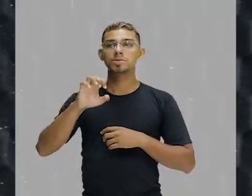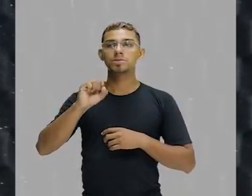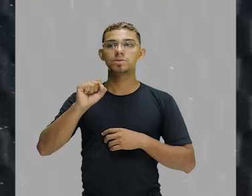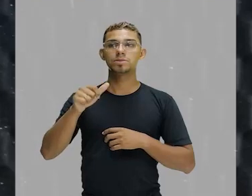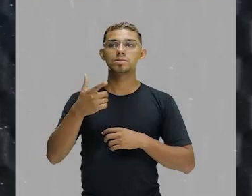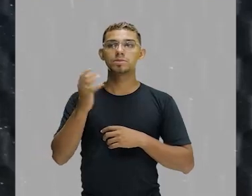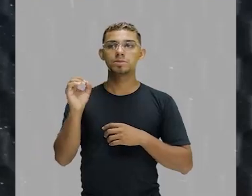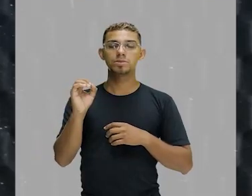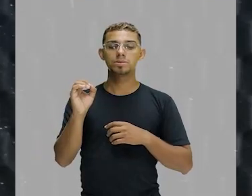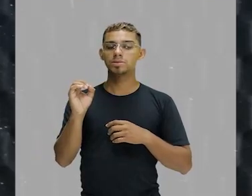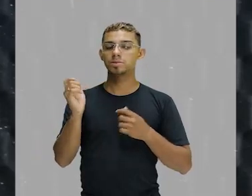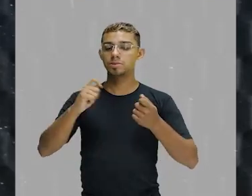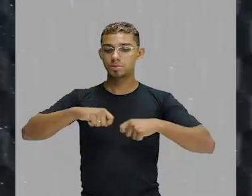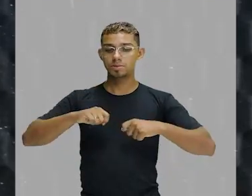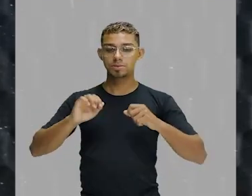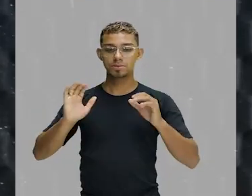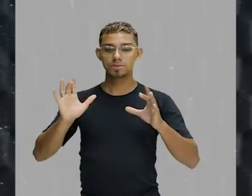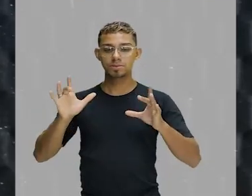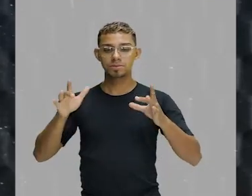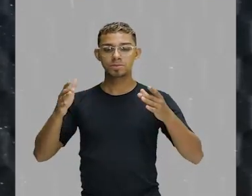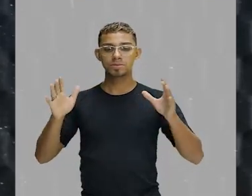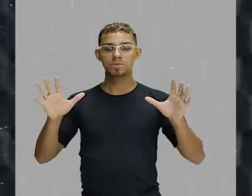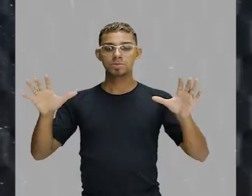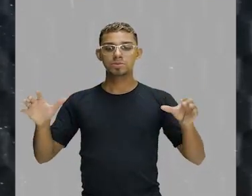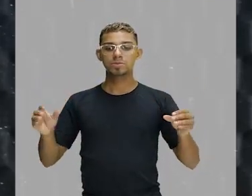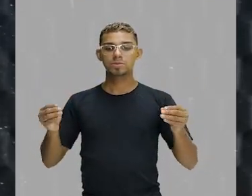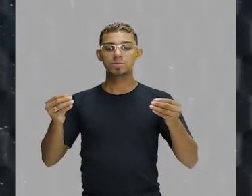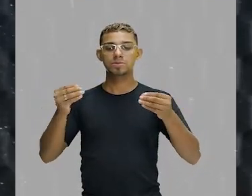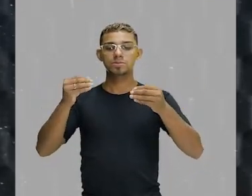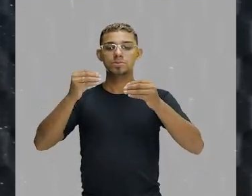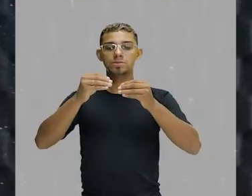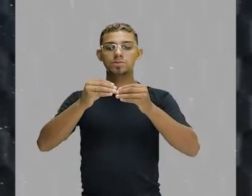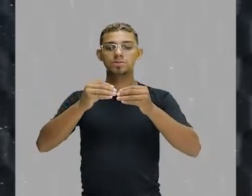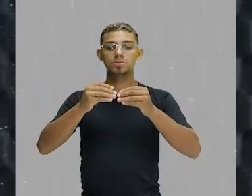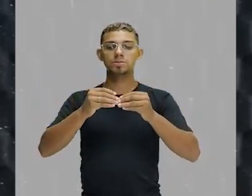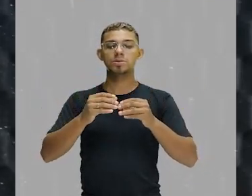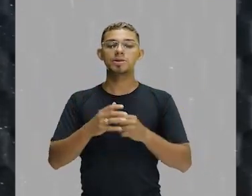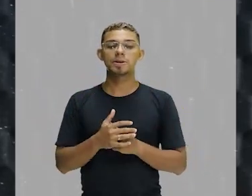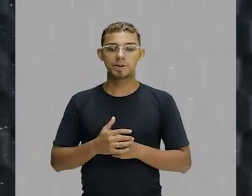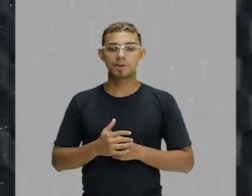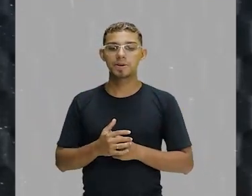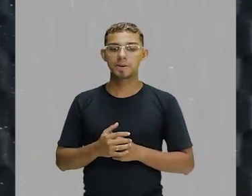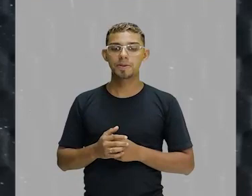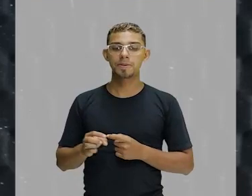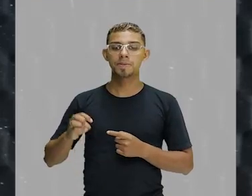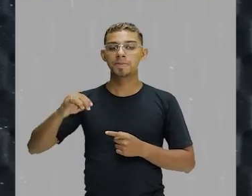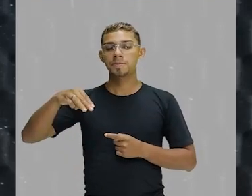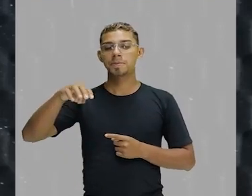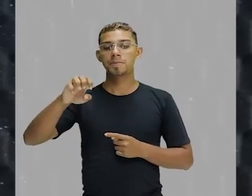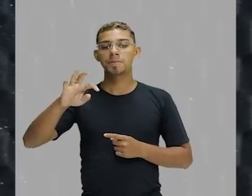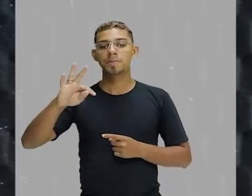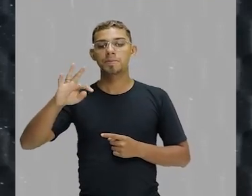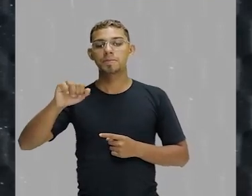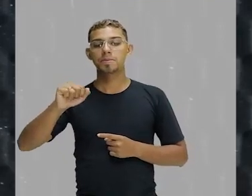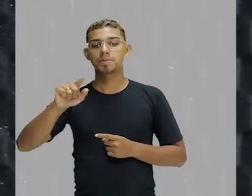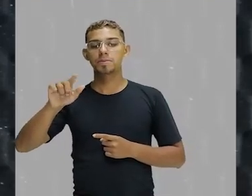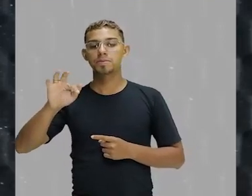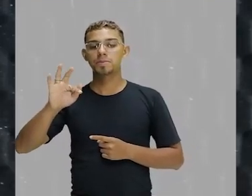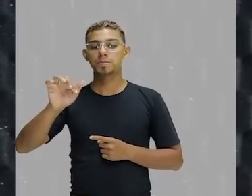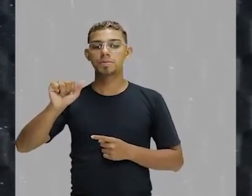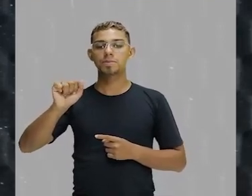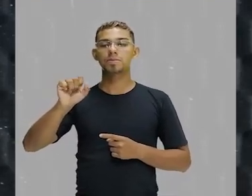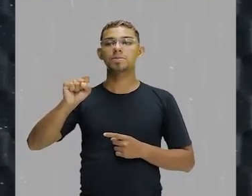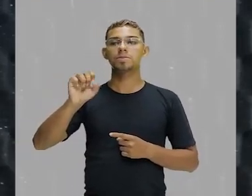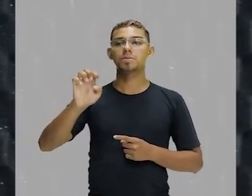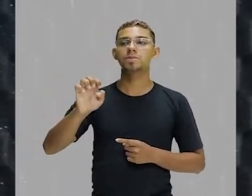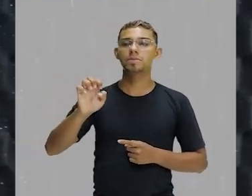para o meio da célula. A metáfase 2 ela é parecida com a metáfase da mitose,